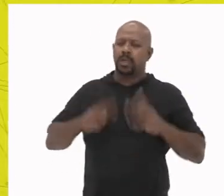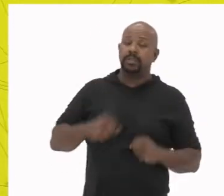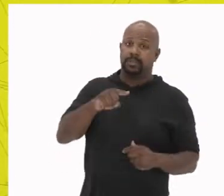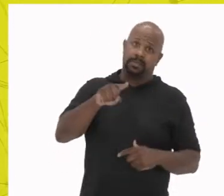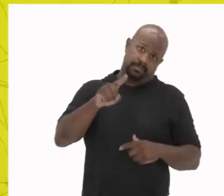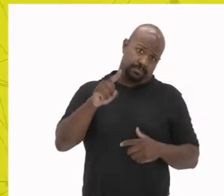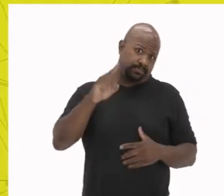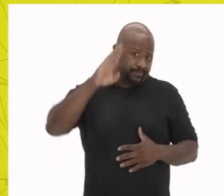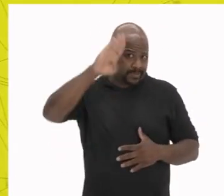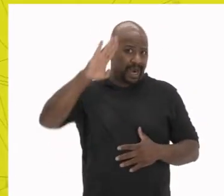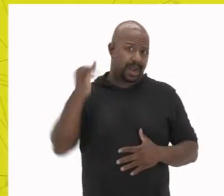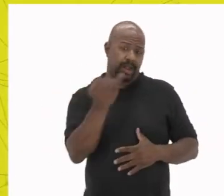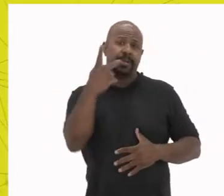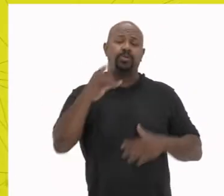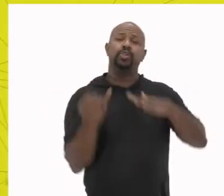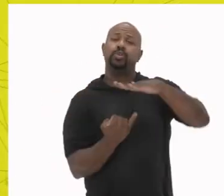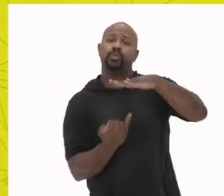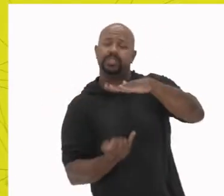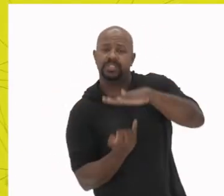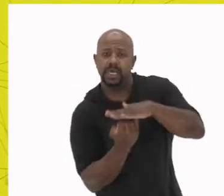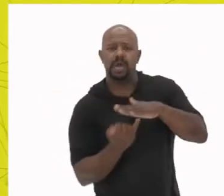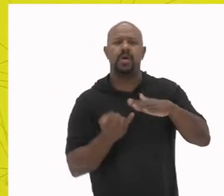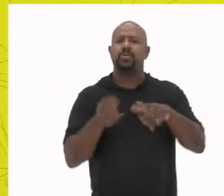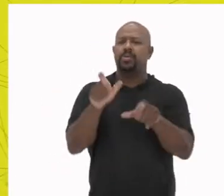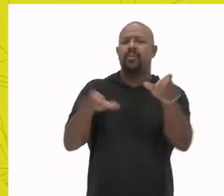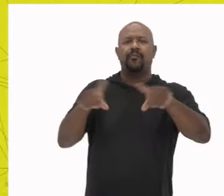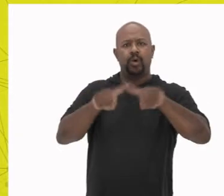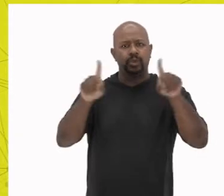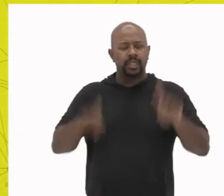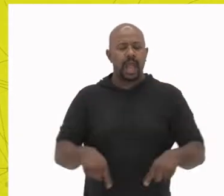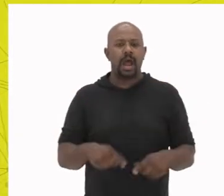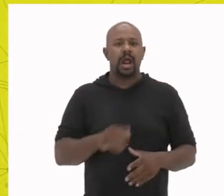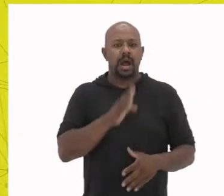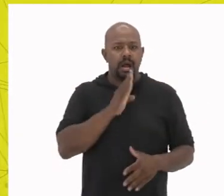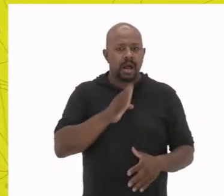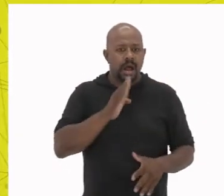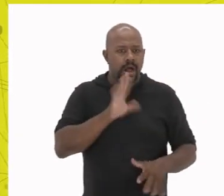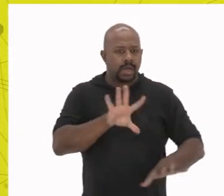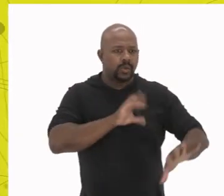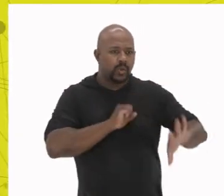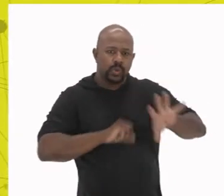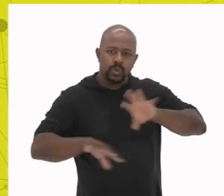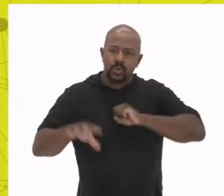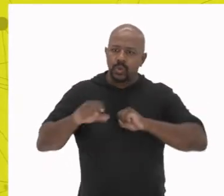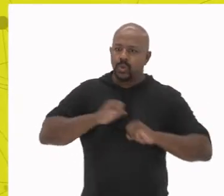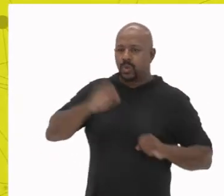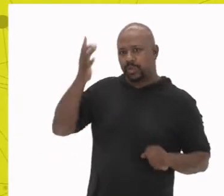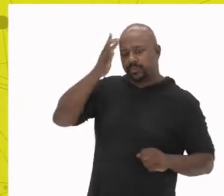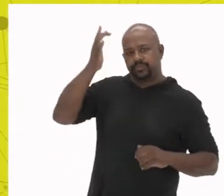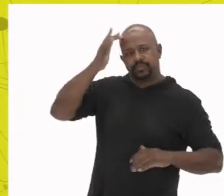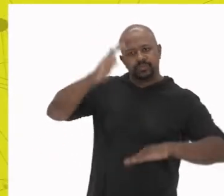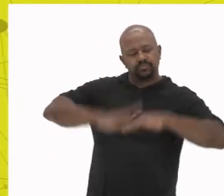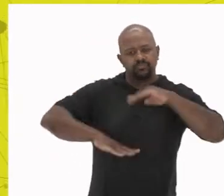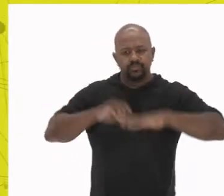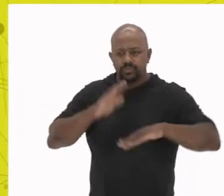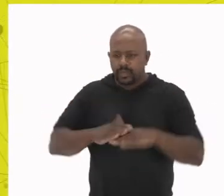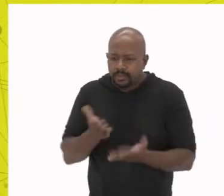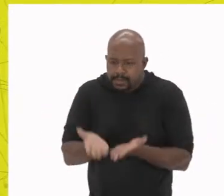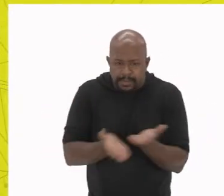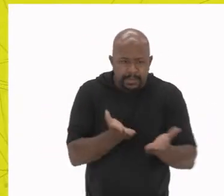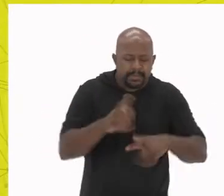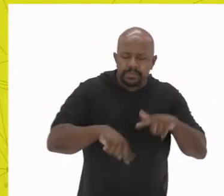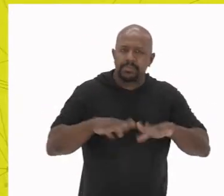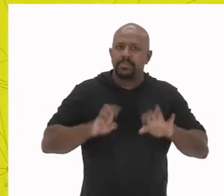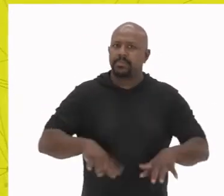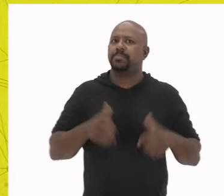fundamental para que a sua instituição e os seus funcionários entrem em contato com novas técnicas e possam cada vez mais aprimorar os